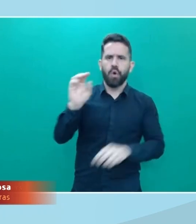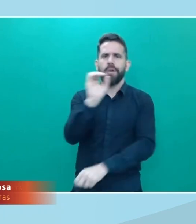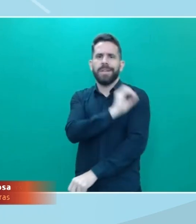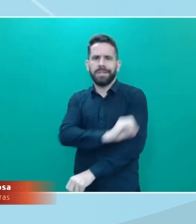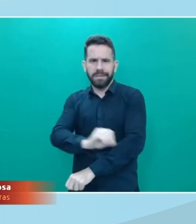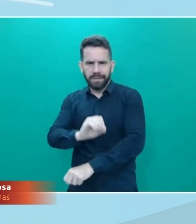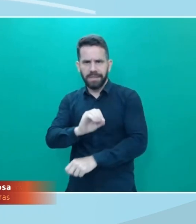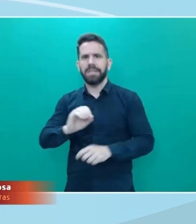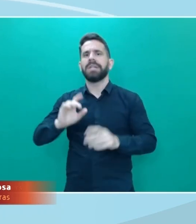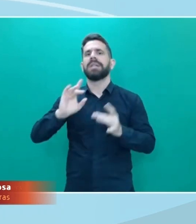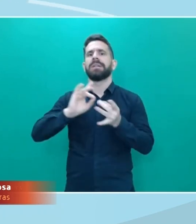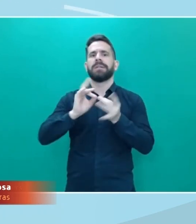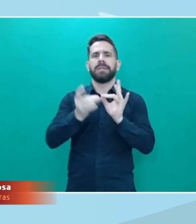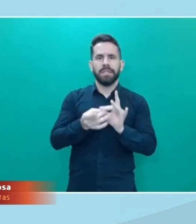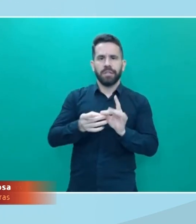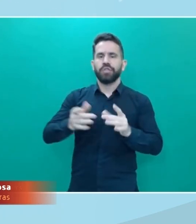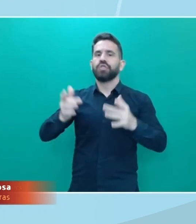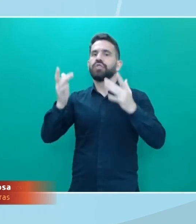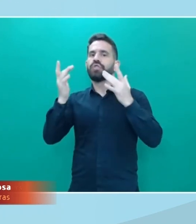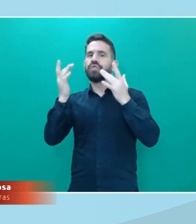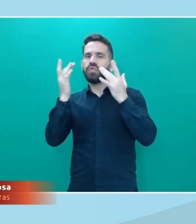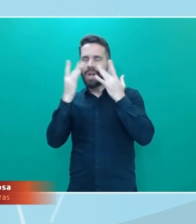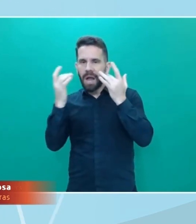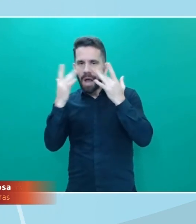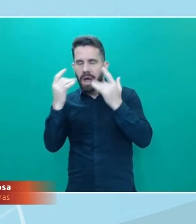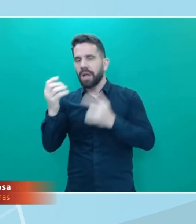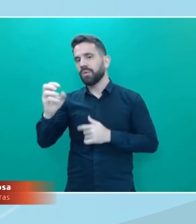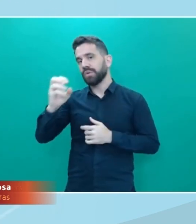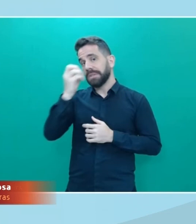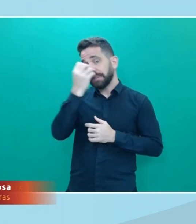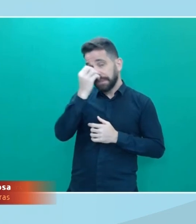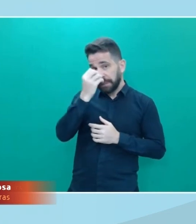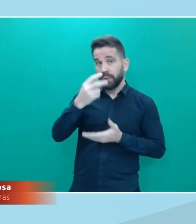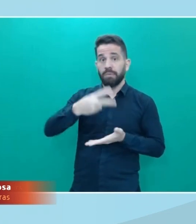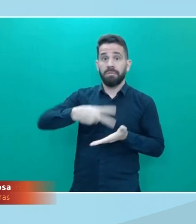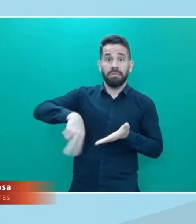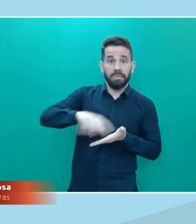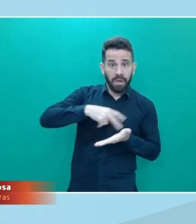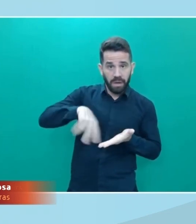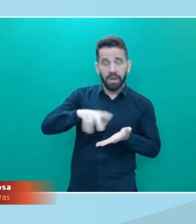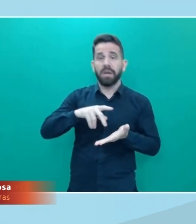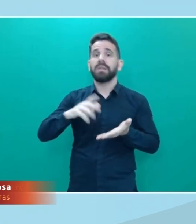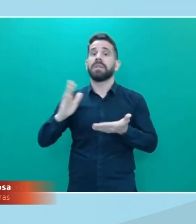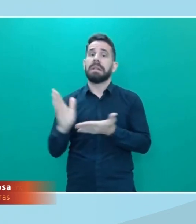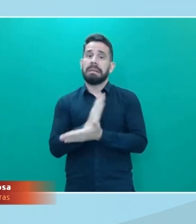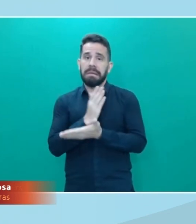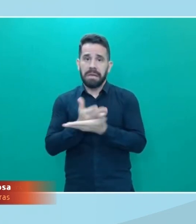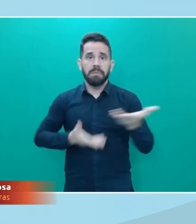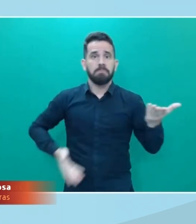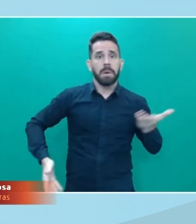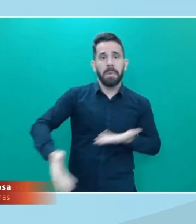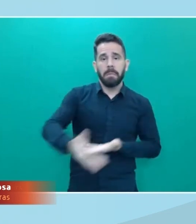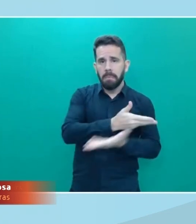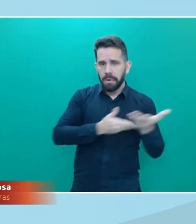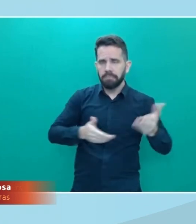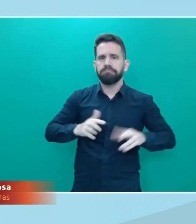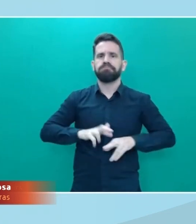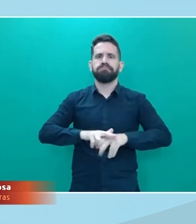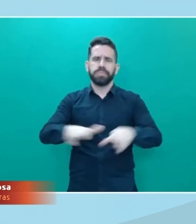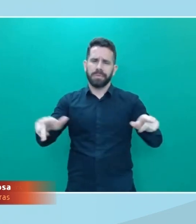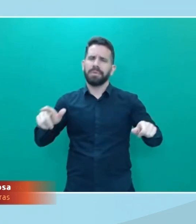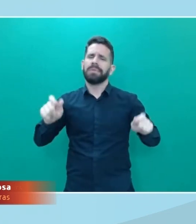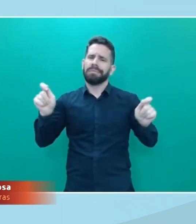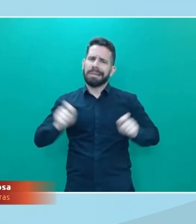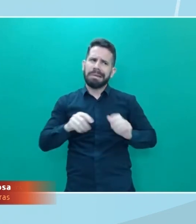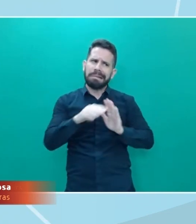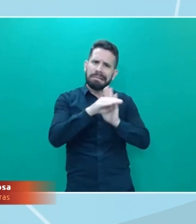circo, dança, intervenções culturais e escambo de livros. Não dá para a gente contar todas as atividades aqui, então, se